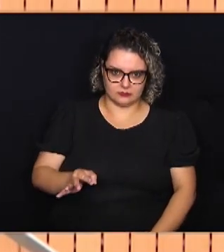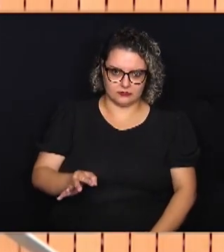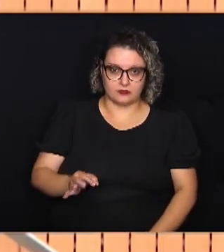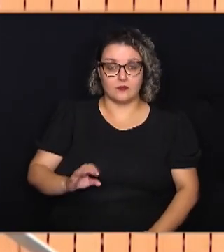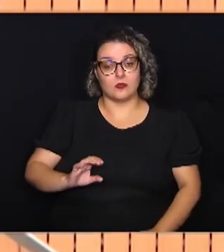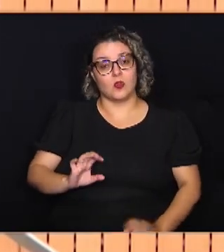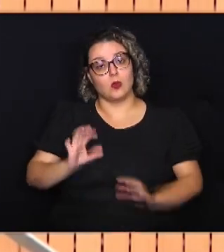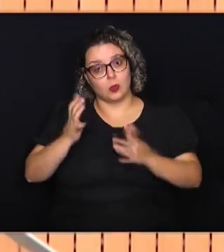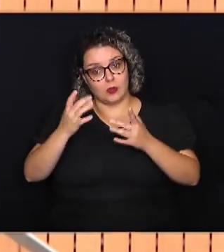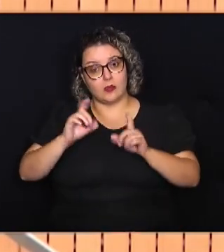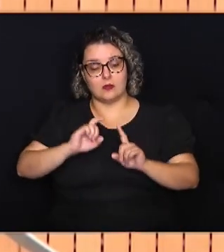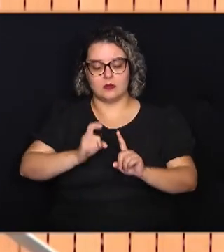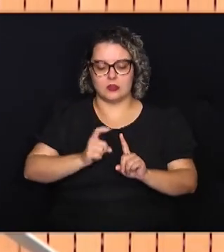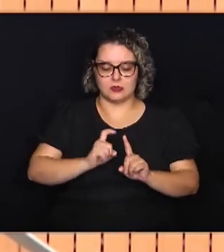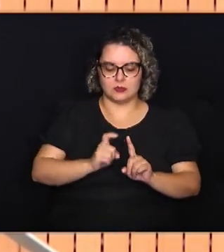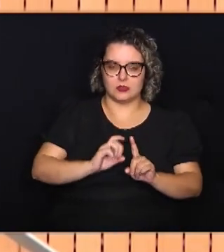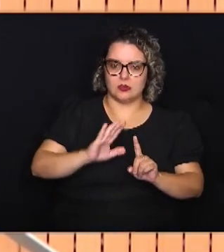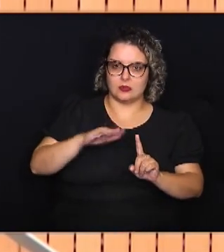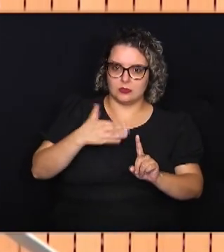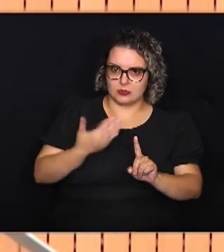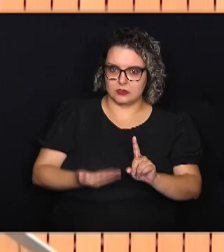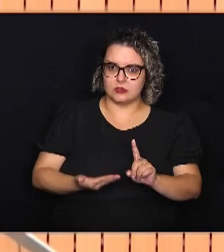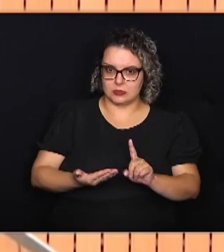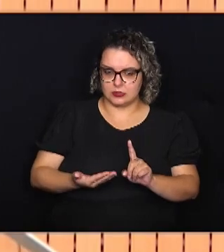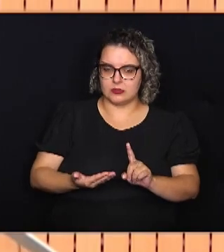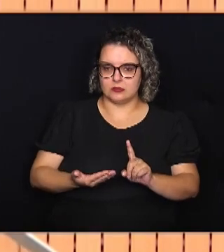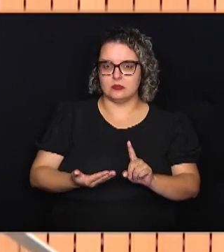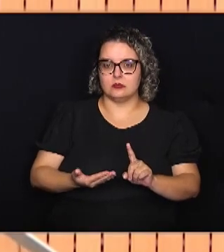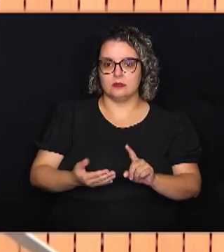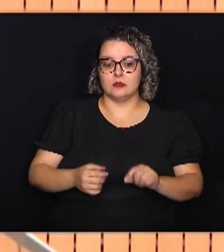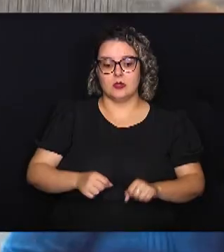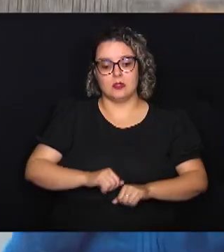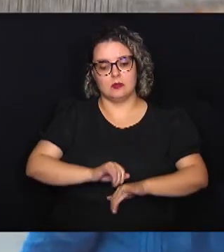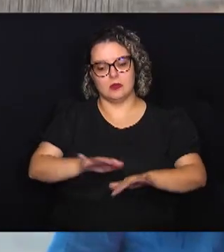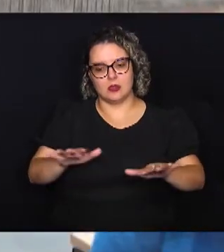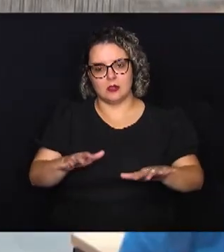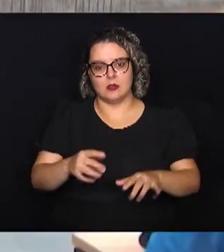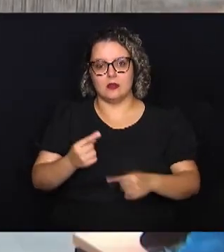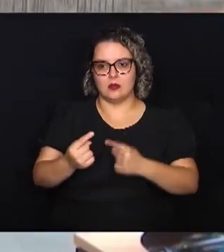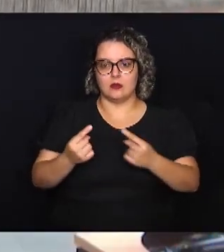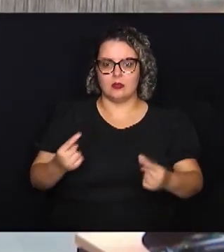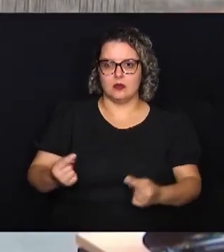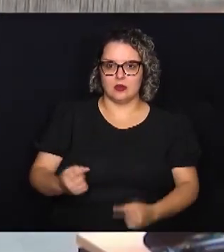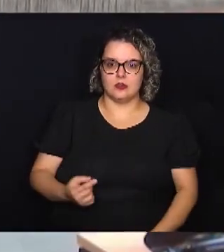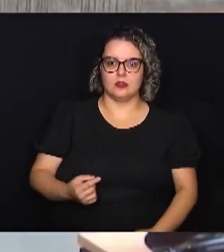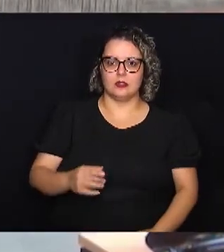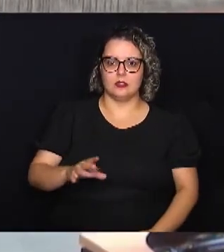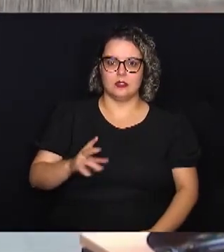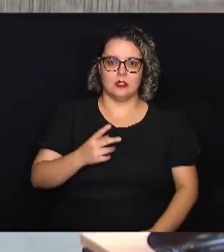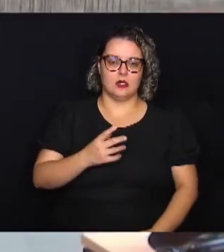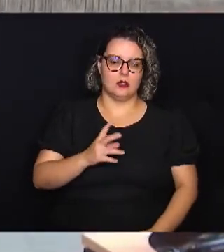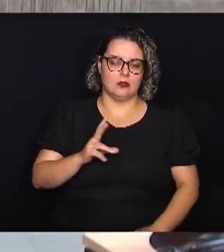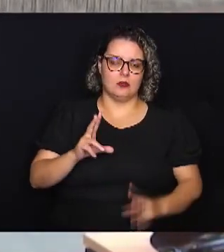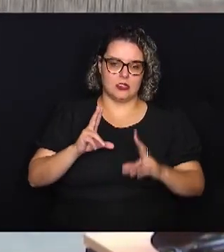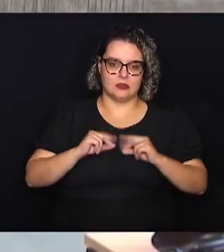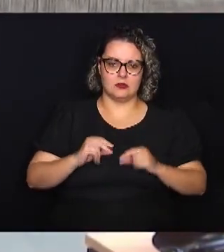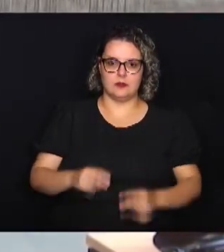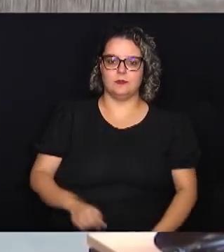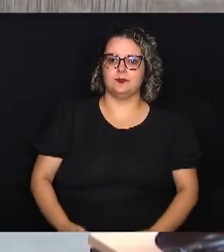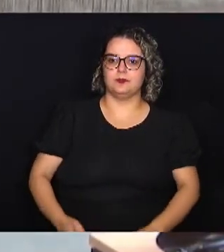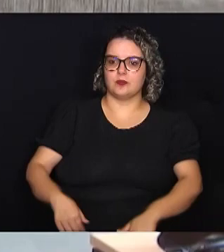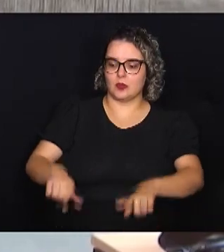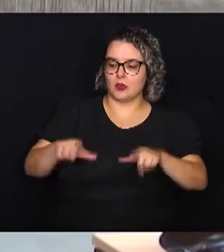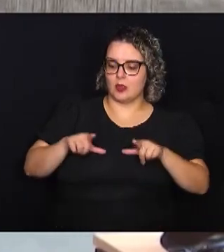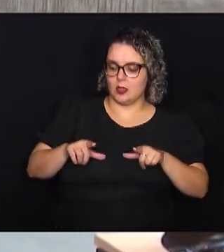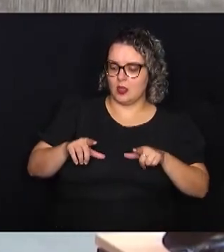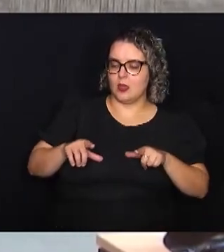solene, destacando para a sociedade, né, os feitos de cada um. O diploma de mérito médico, Dr. Roberto Maia